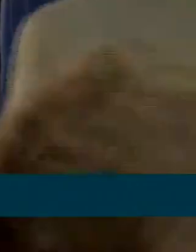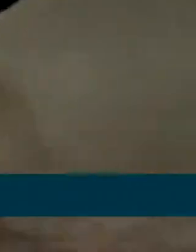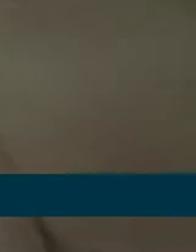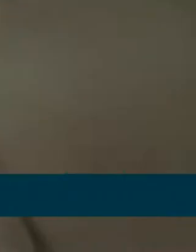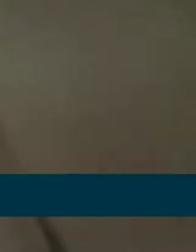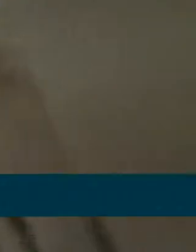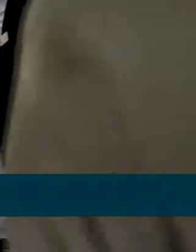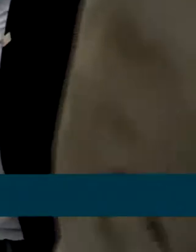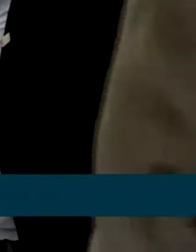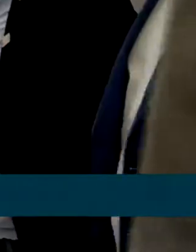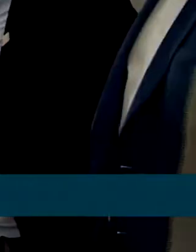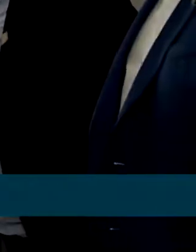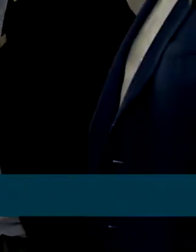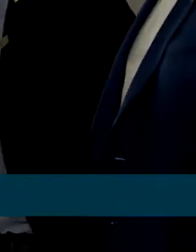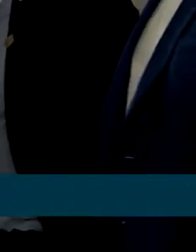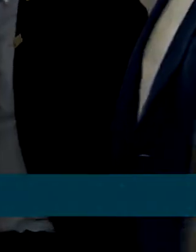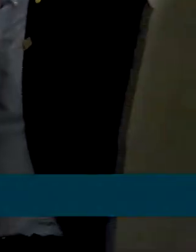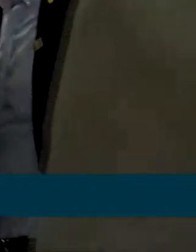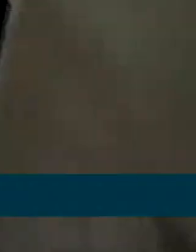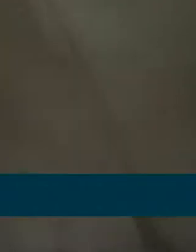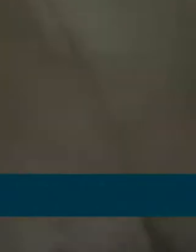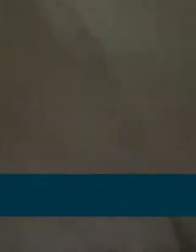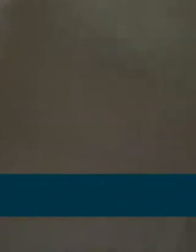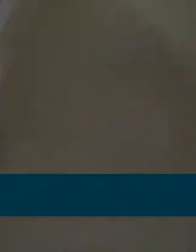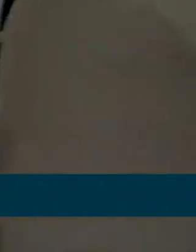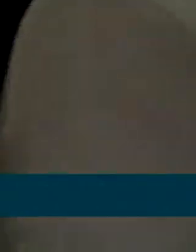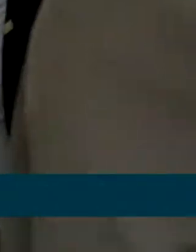acompanhado da Débora e do Brian, futuros moradores